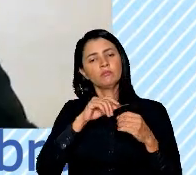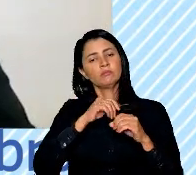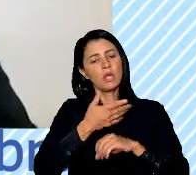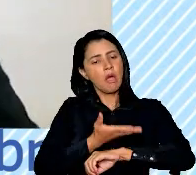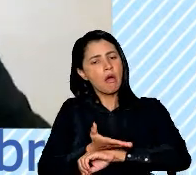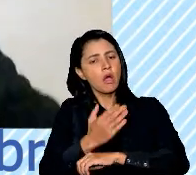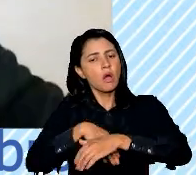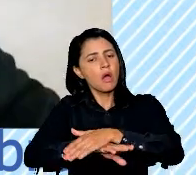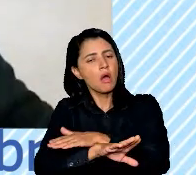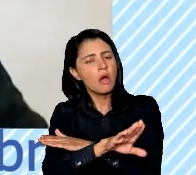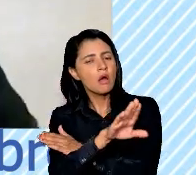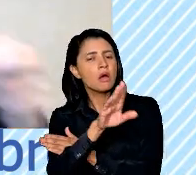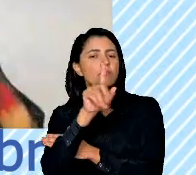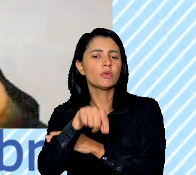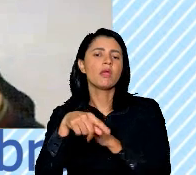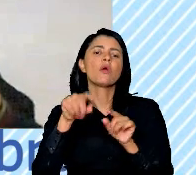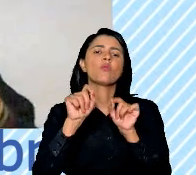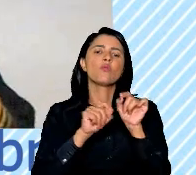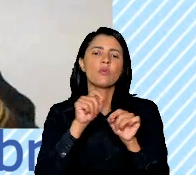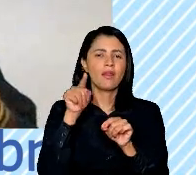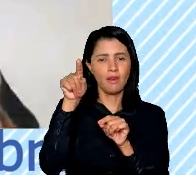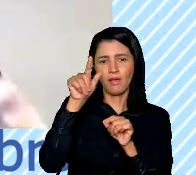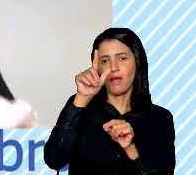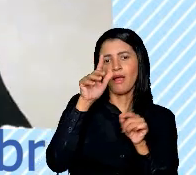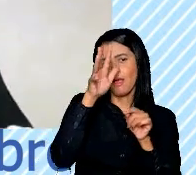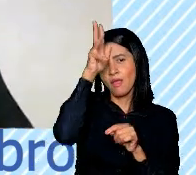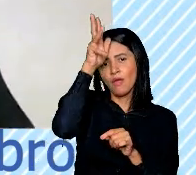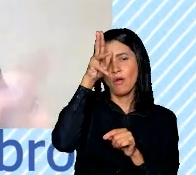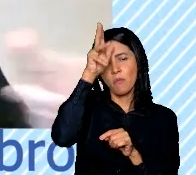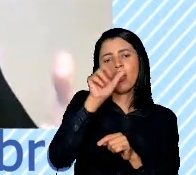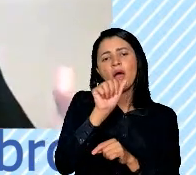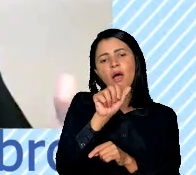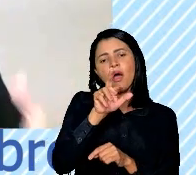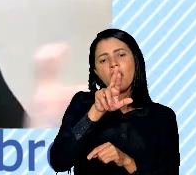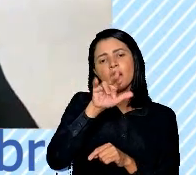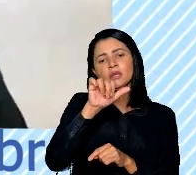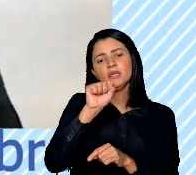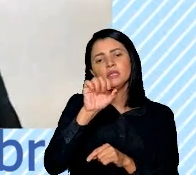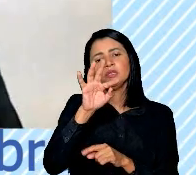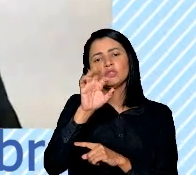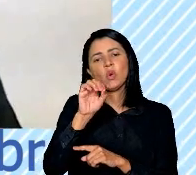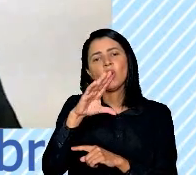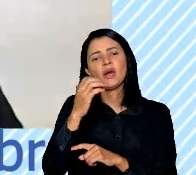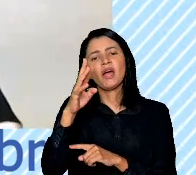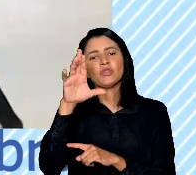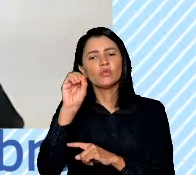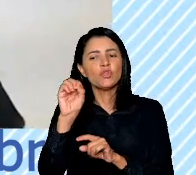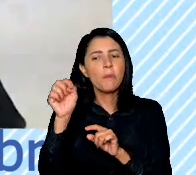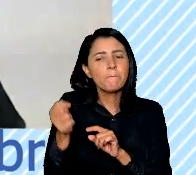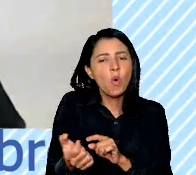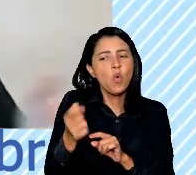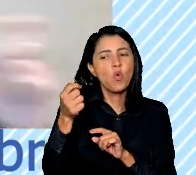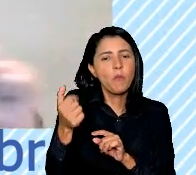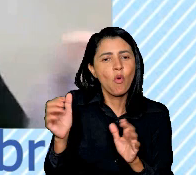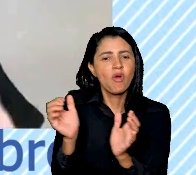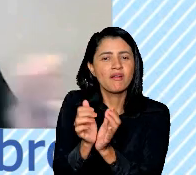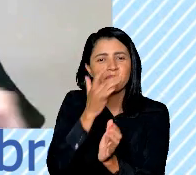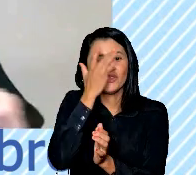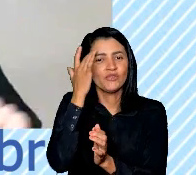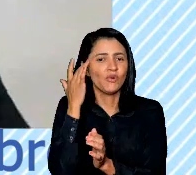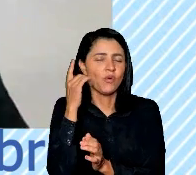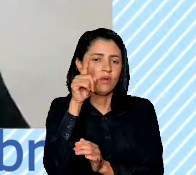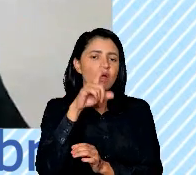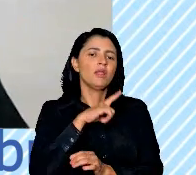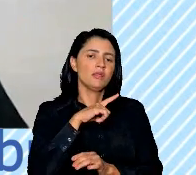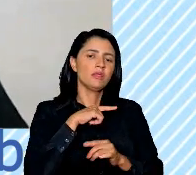são, inicialmente, ou seja, lá em Roma, aristocráticos, de poucos, dos aristói. Há um